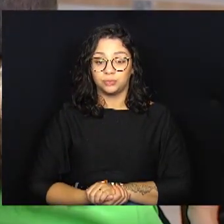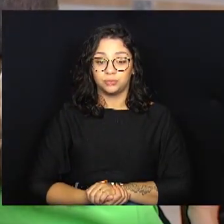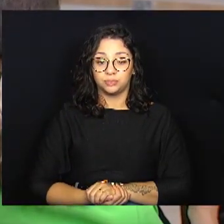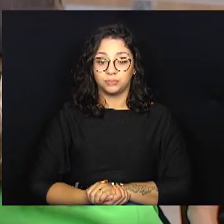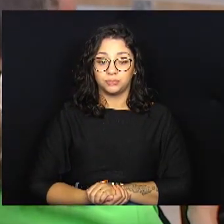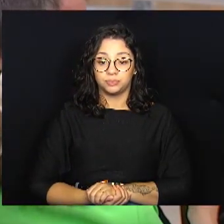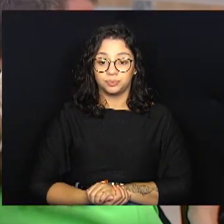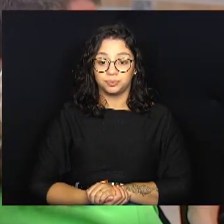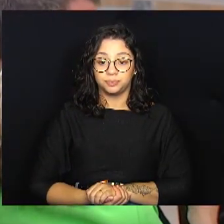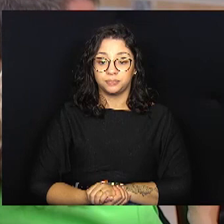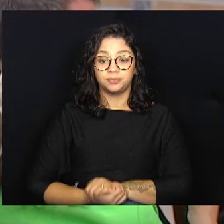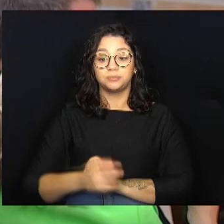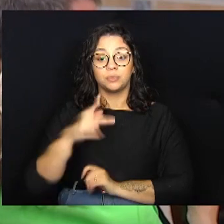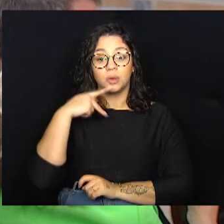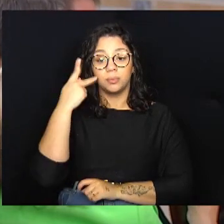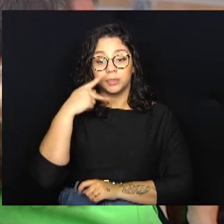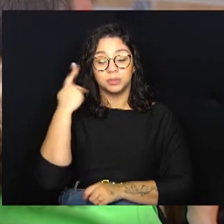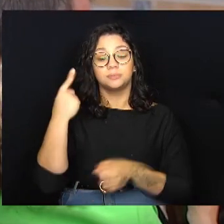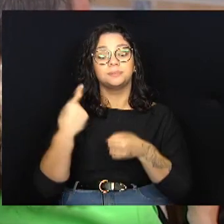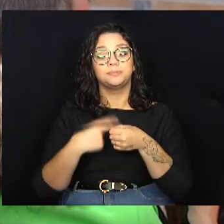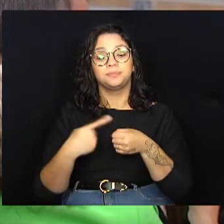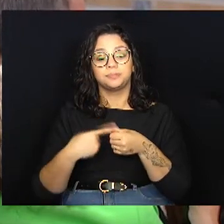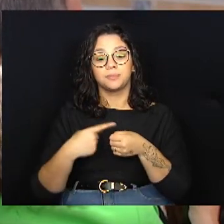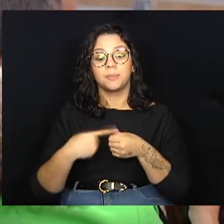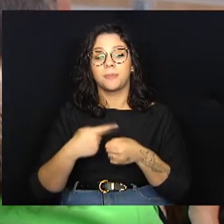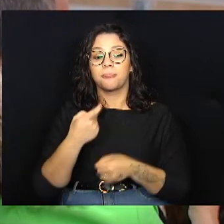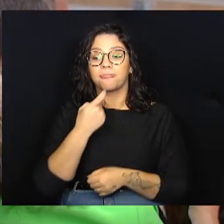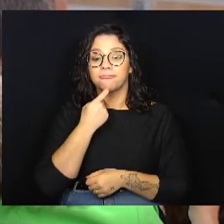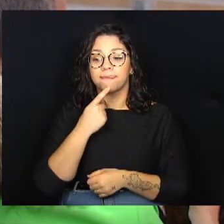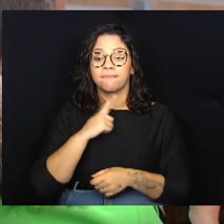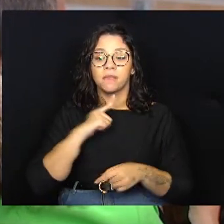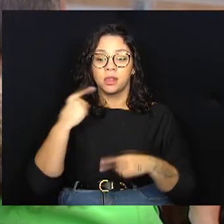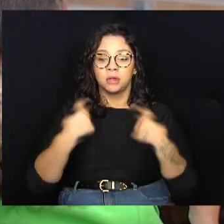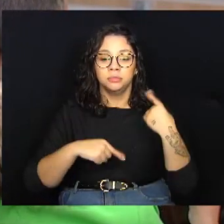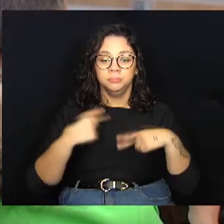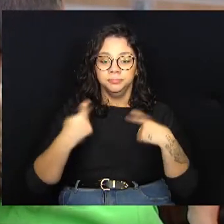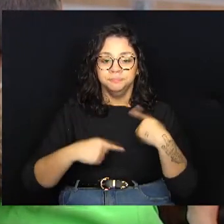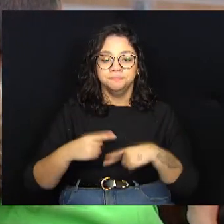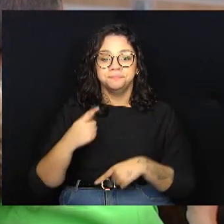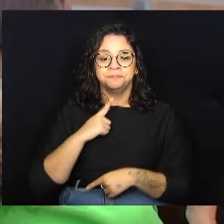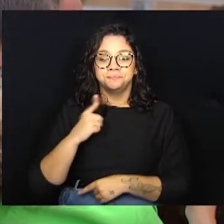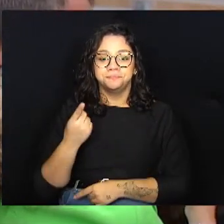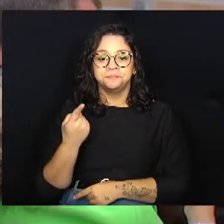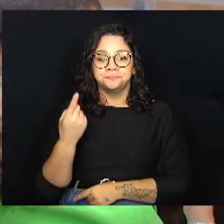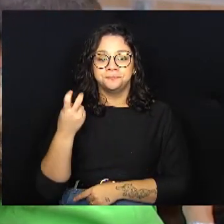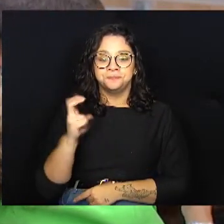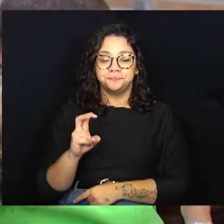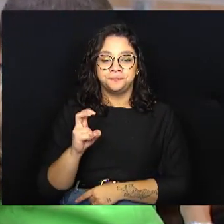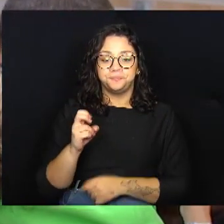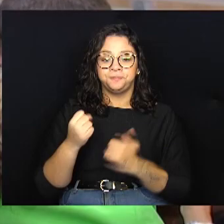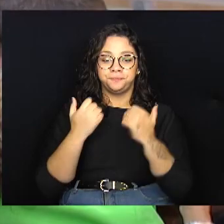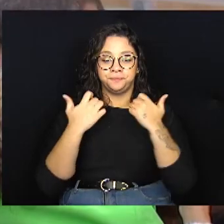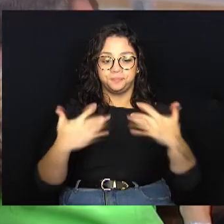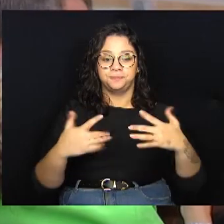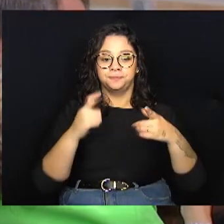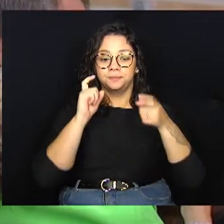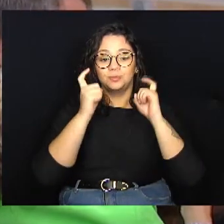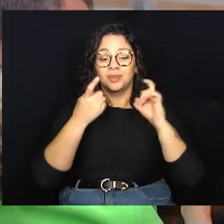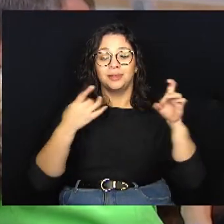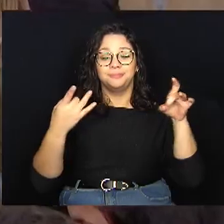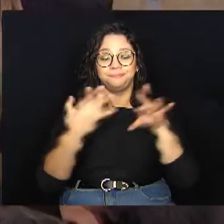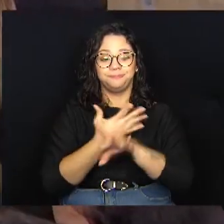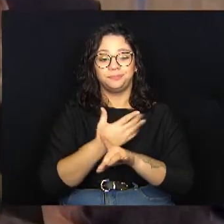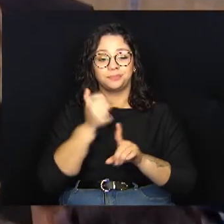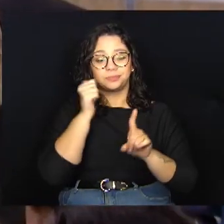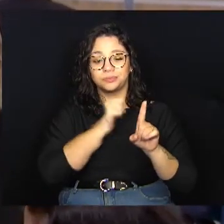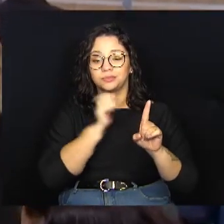O Parlamento Metropolitano de Campinas debateu durante a 5ª Assembleia Ordinária do ano o combate ao